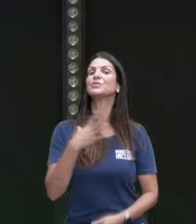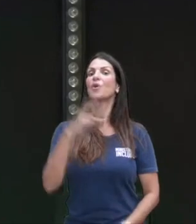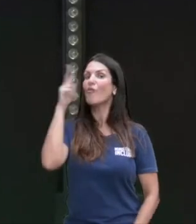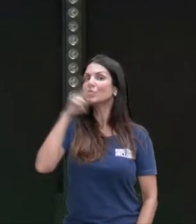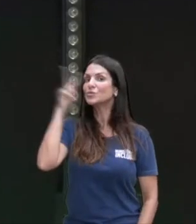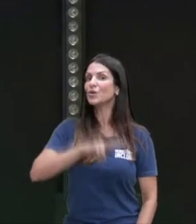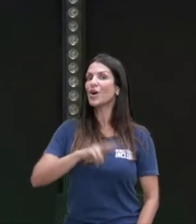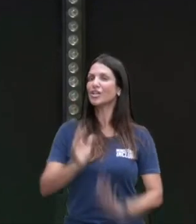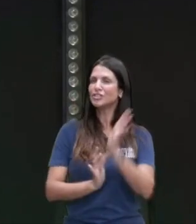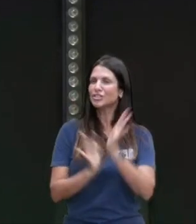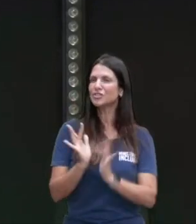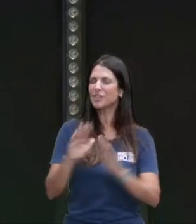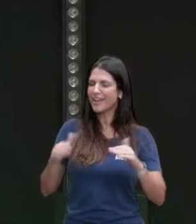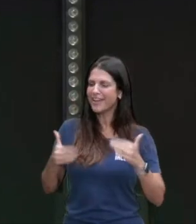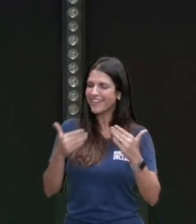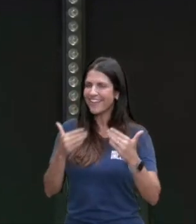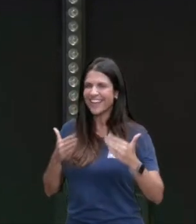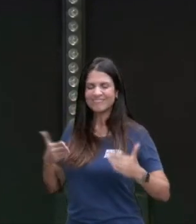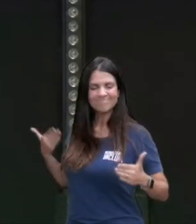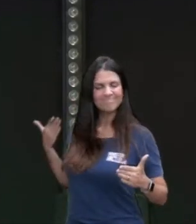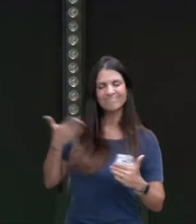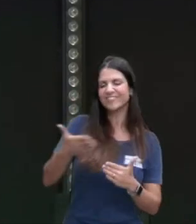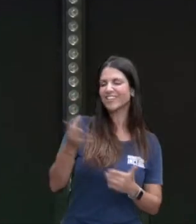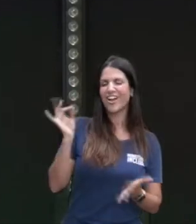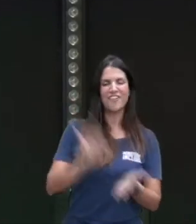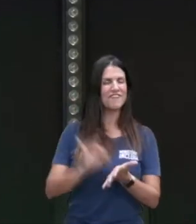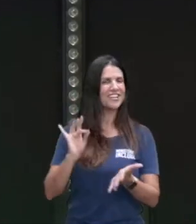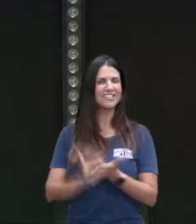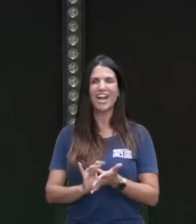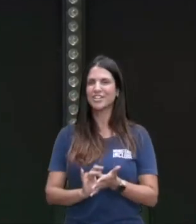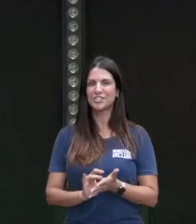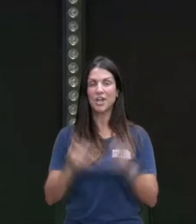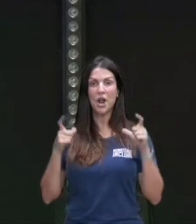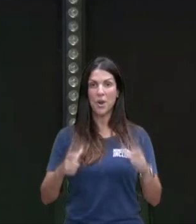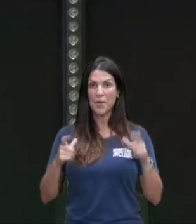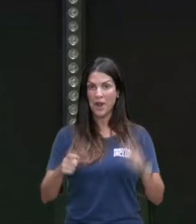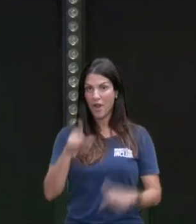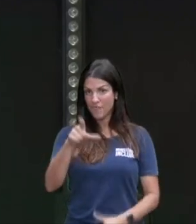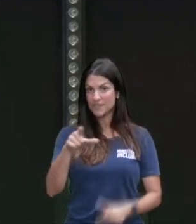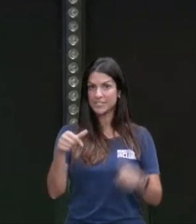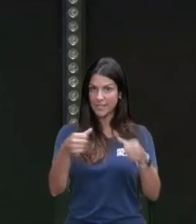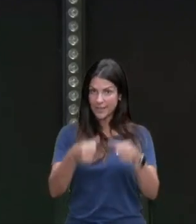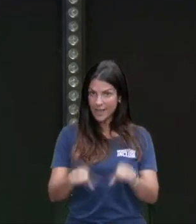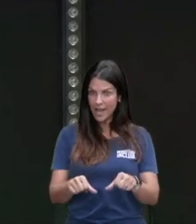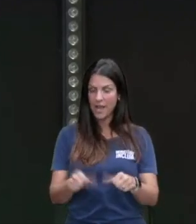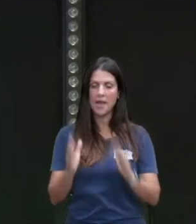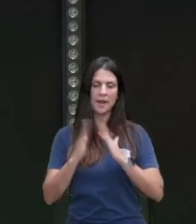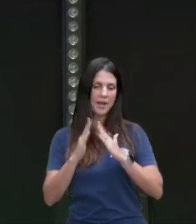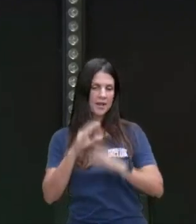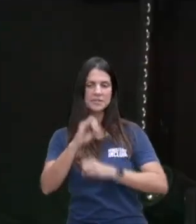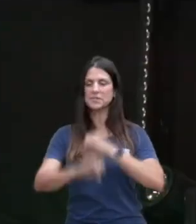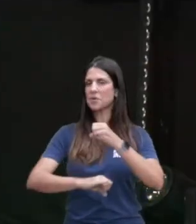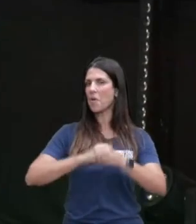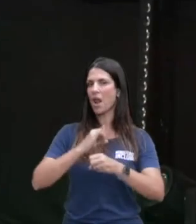quer se entregar para ele de verdade Oi aonde você está Repita comigo a sua oração você em casa aí